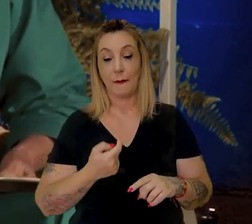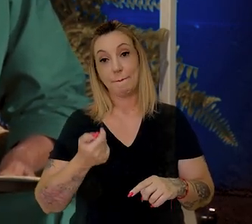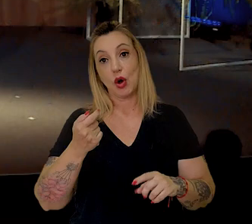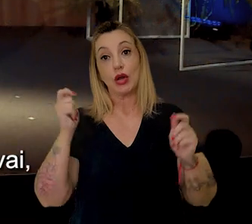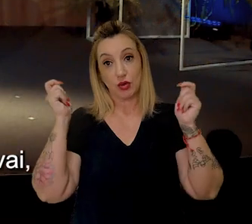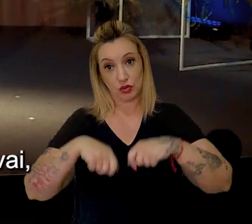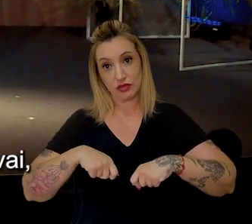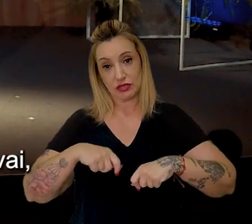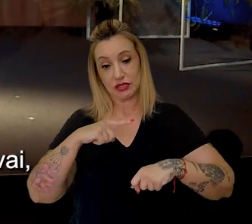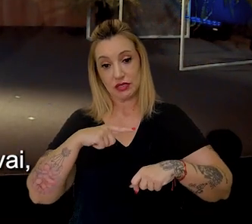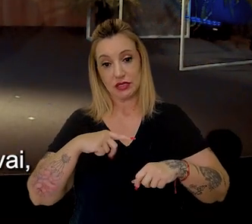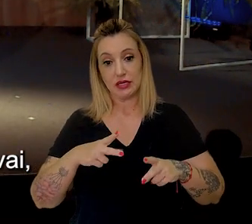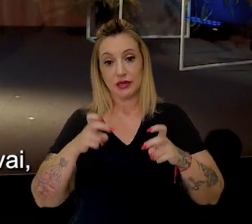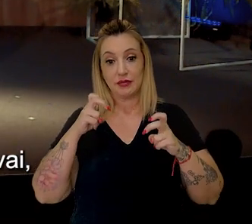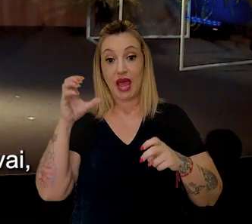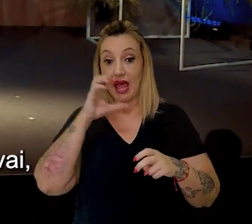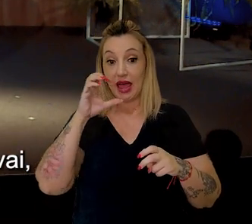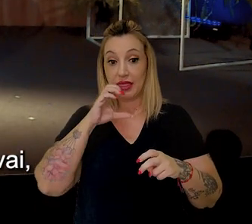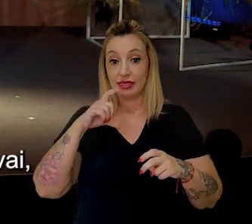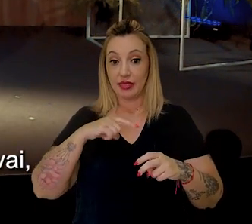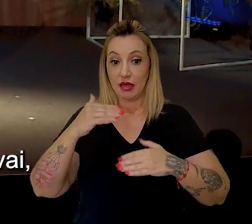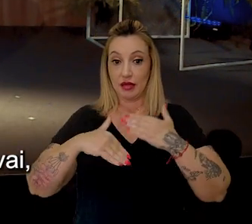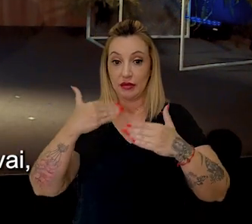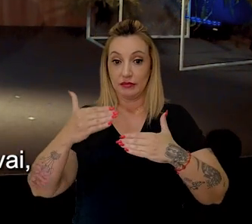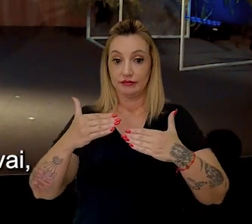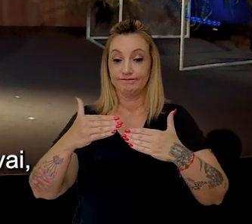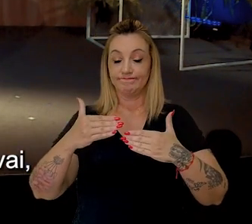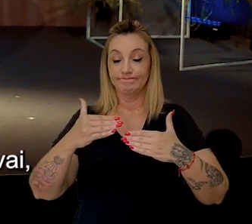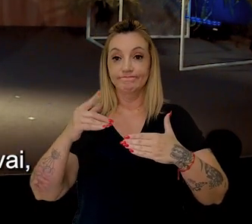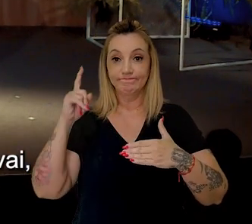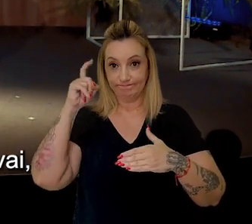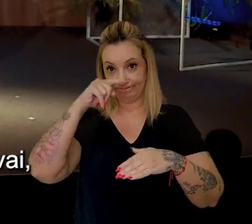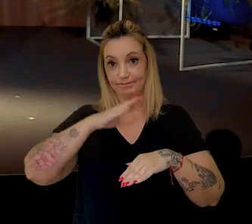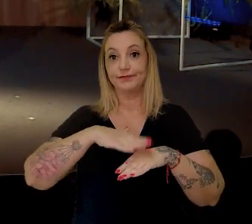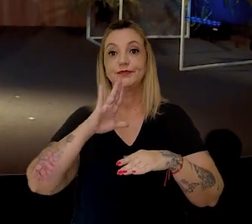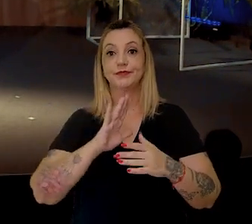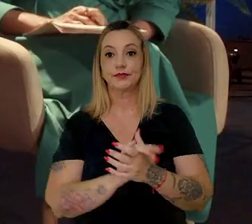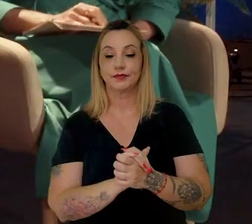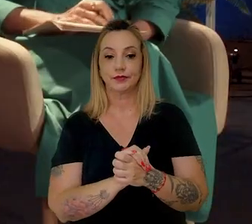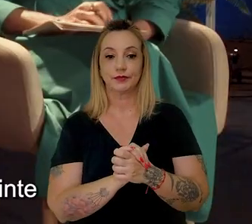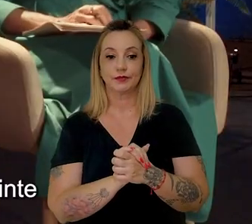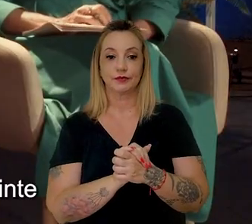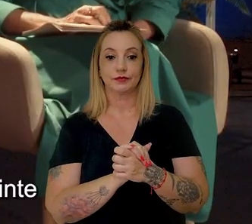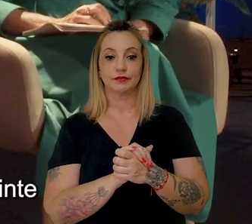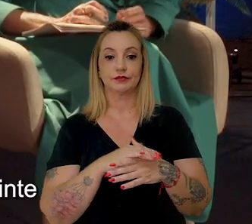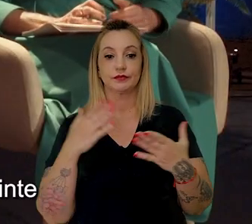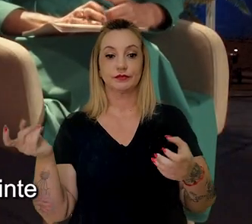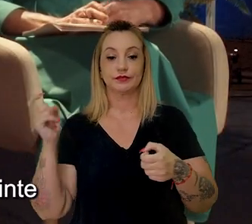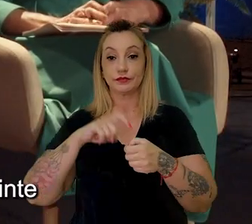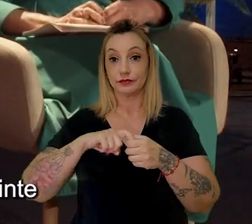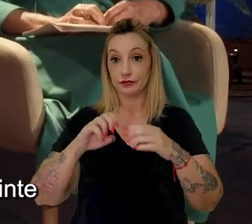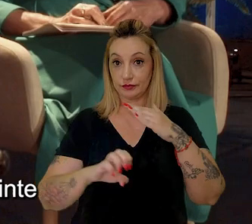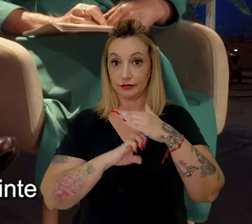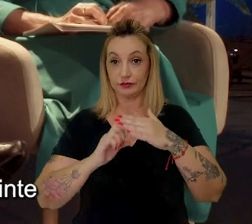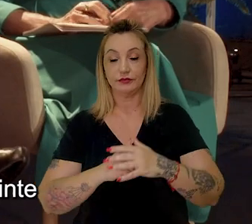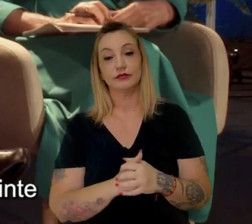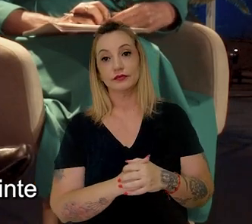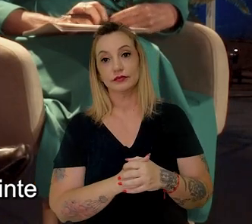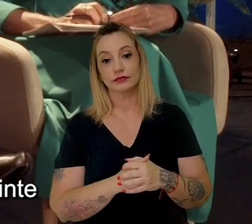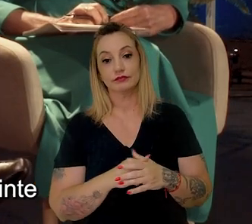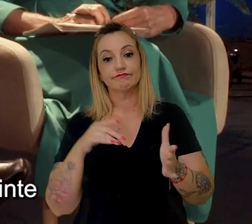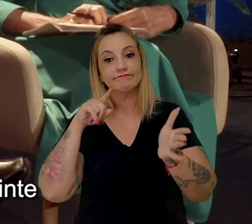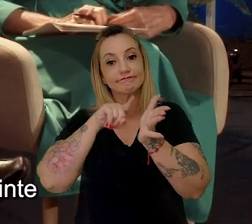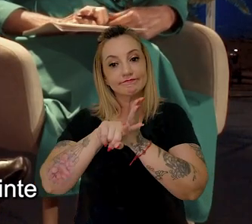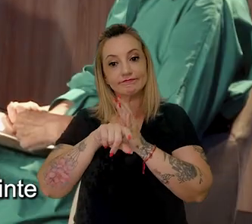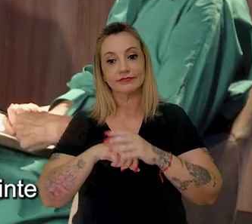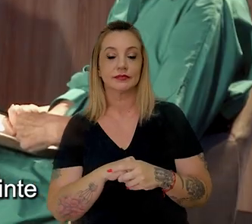chance eu vejo que na rapidez que a gente vai as coisas enfim são difíceis vou voltar para as empresas eh veio